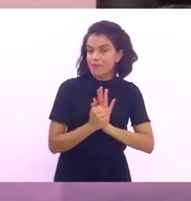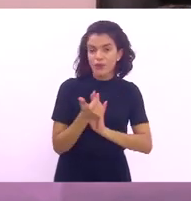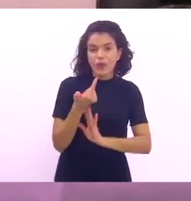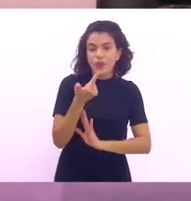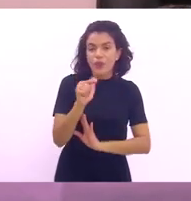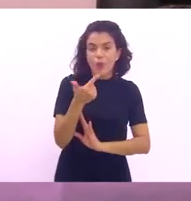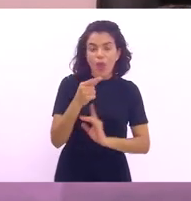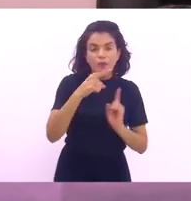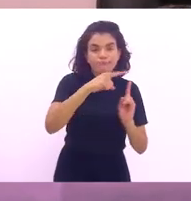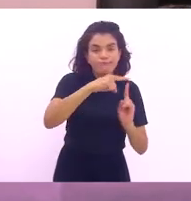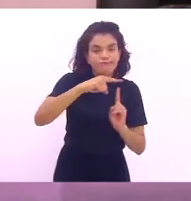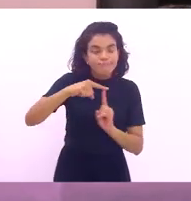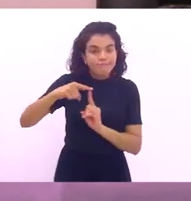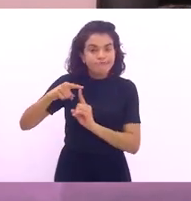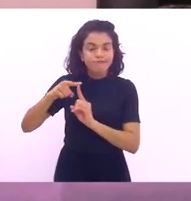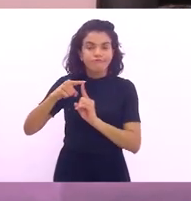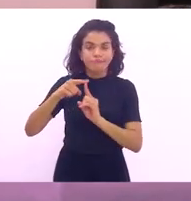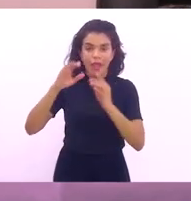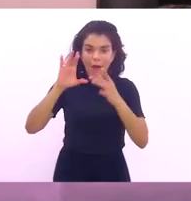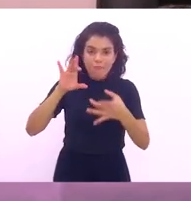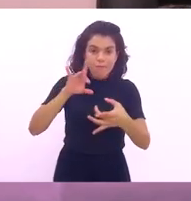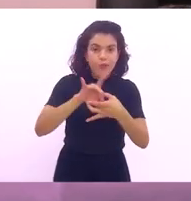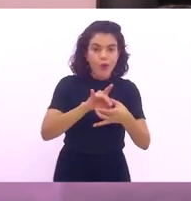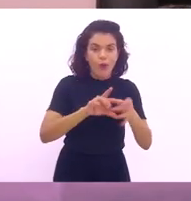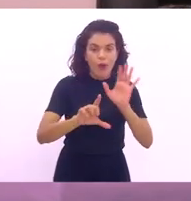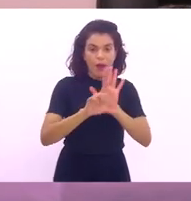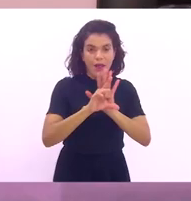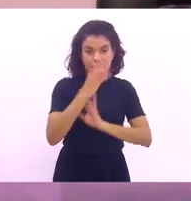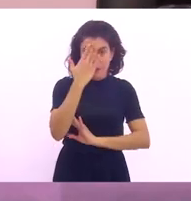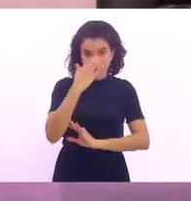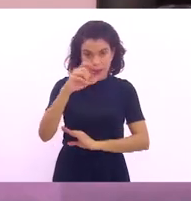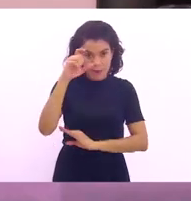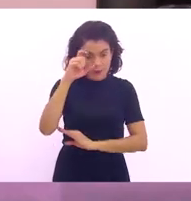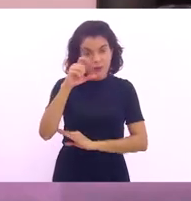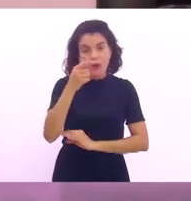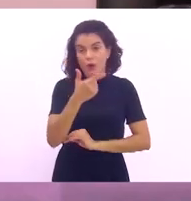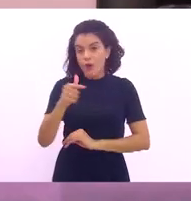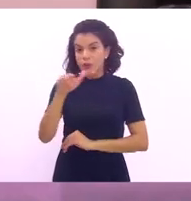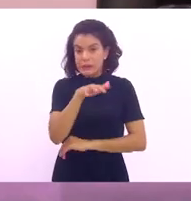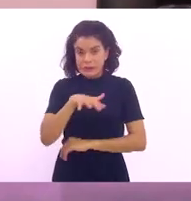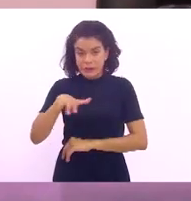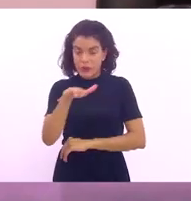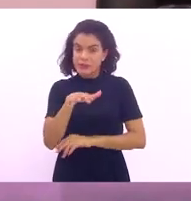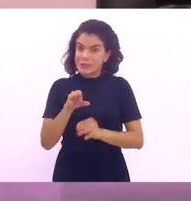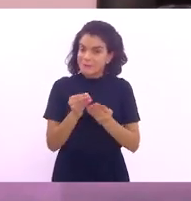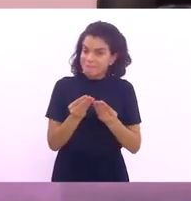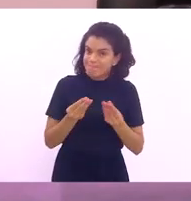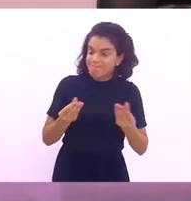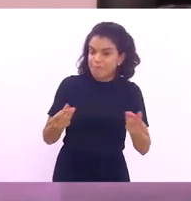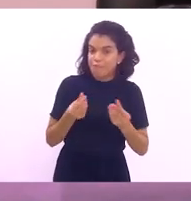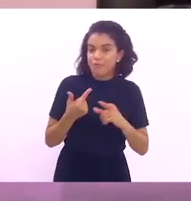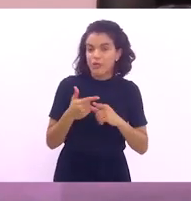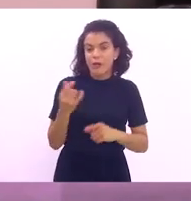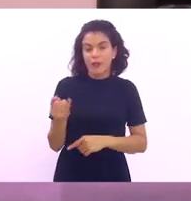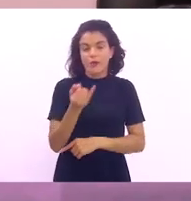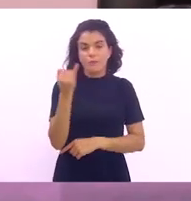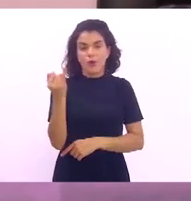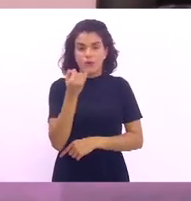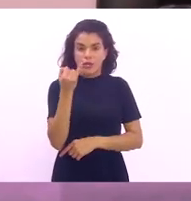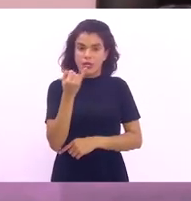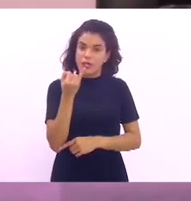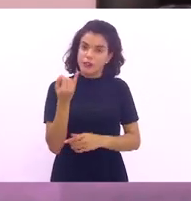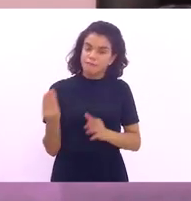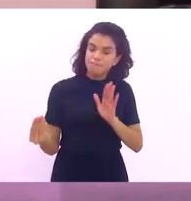tipificados pela lei Maria da Penha outra situação delicada Porque é importante tipificar